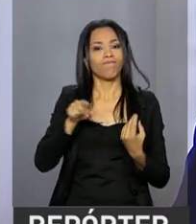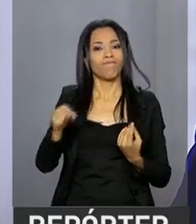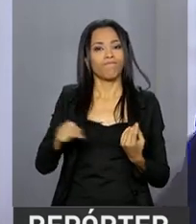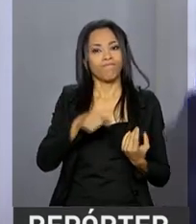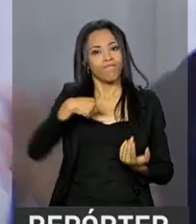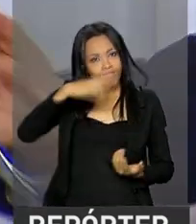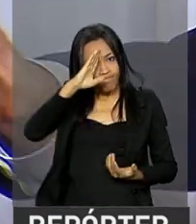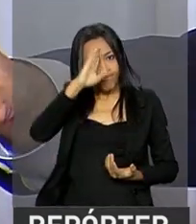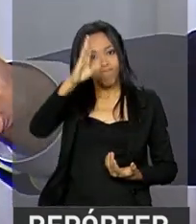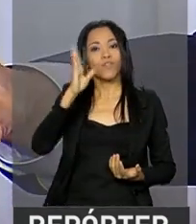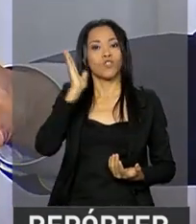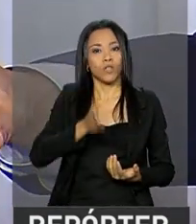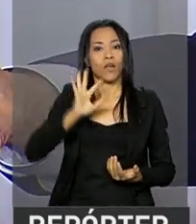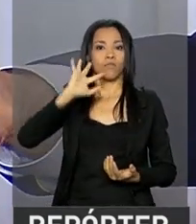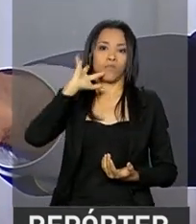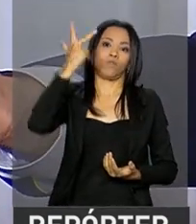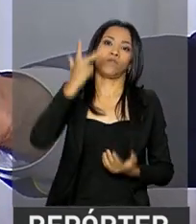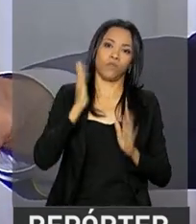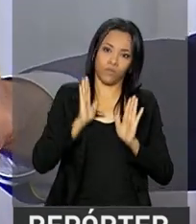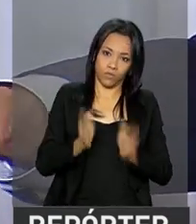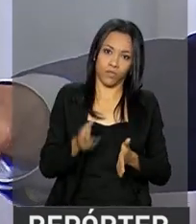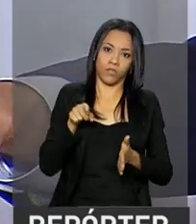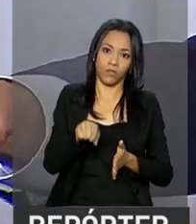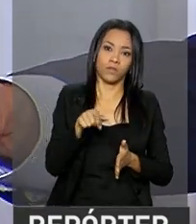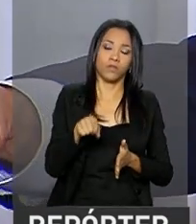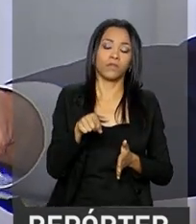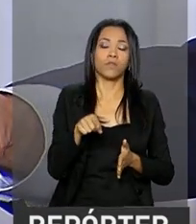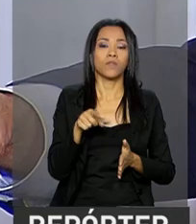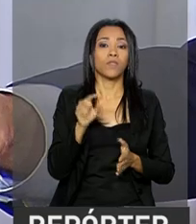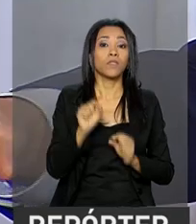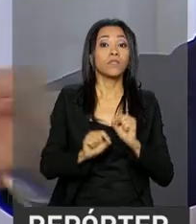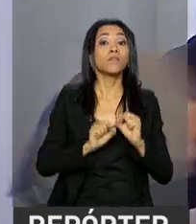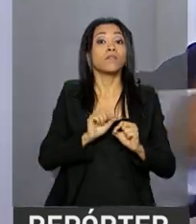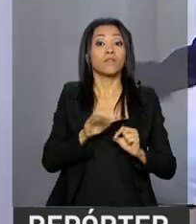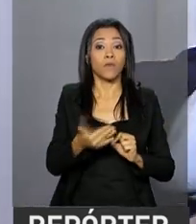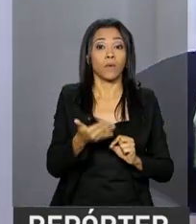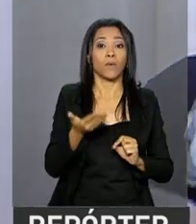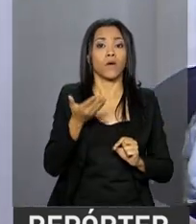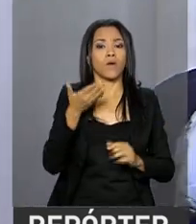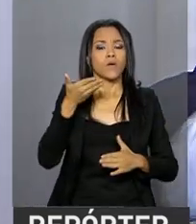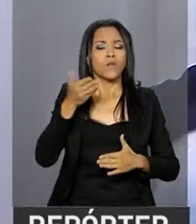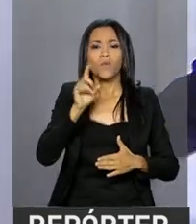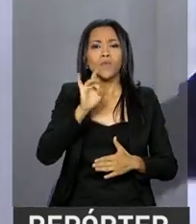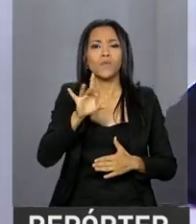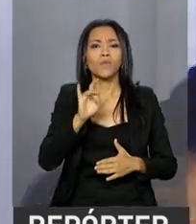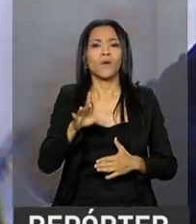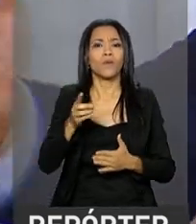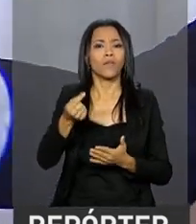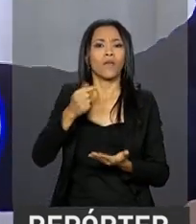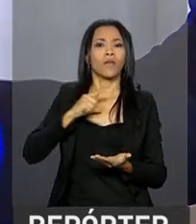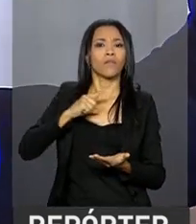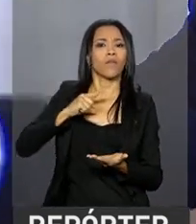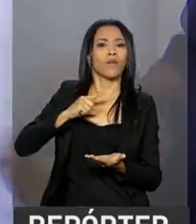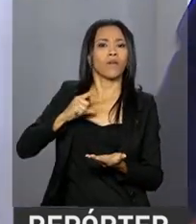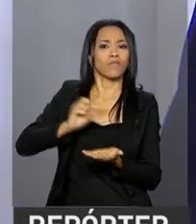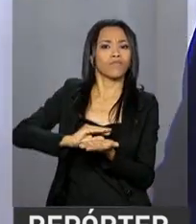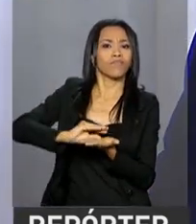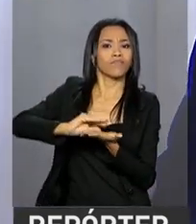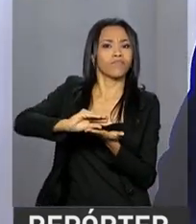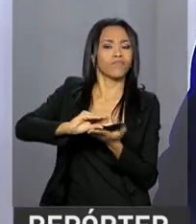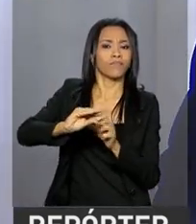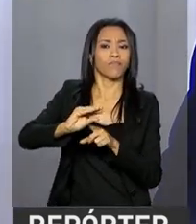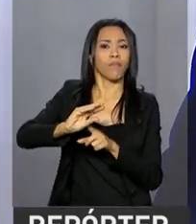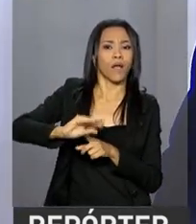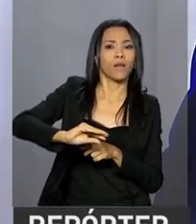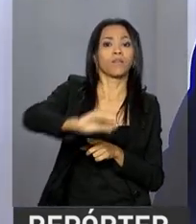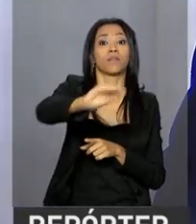definida já. o o o a base do processo é não só a disposição, mas inclusive o